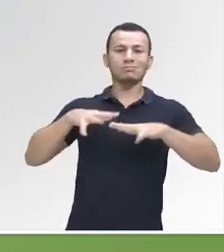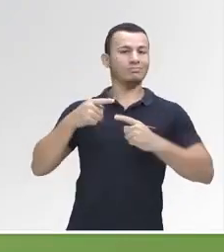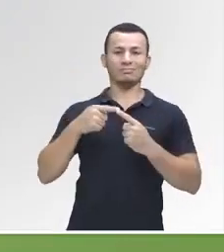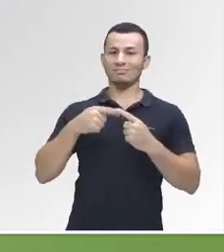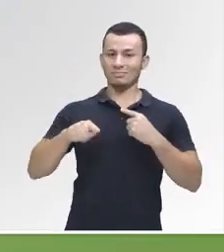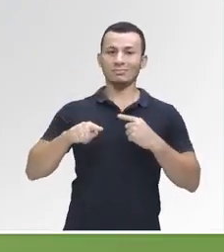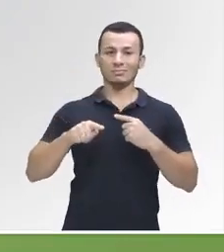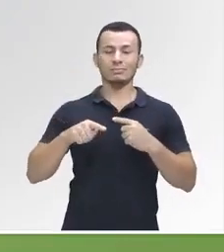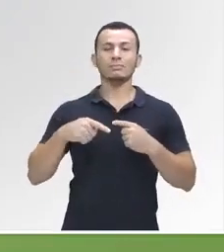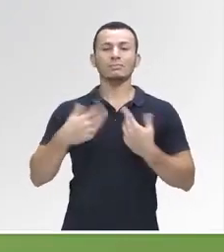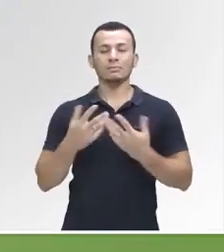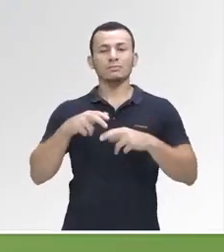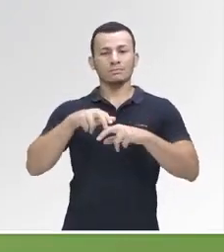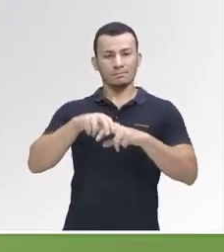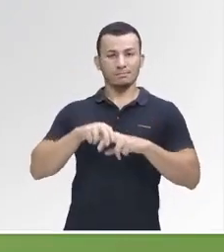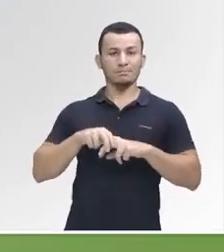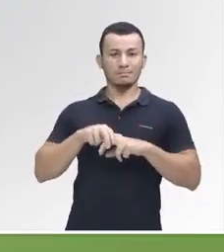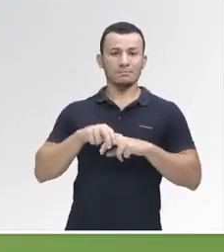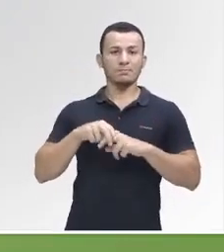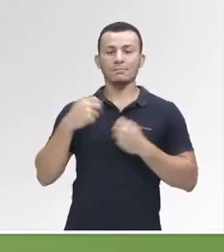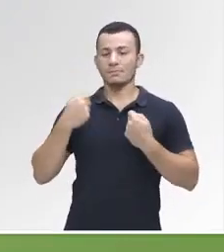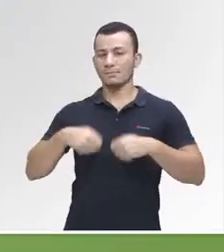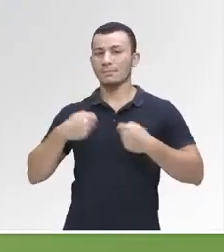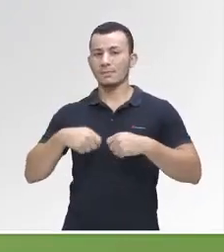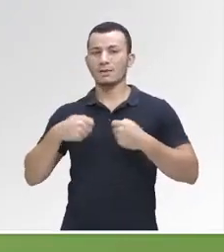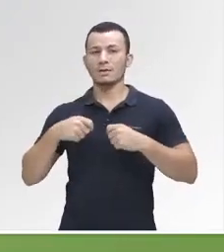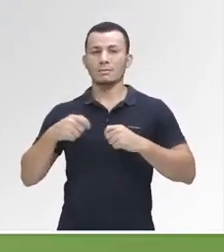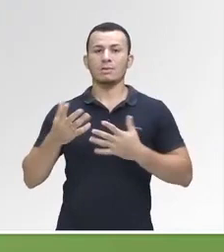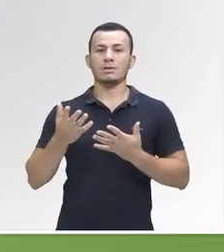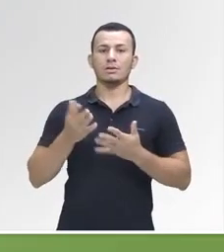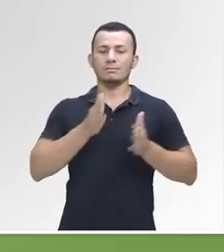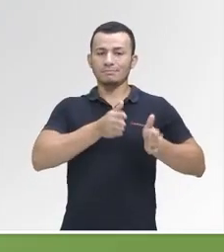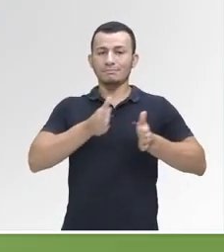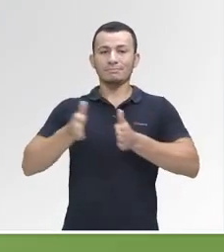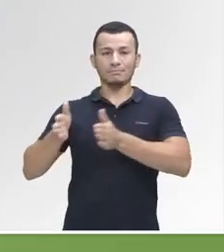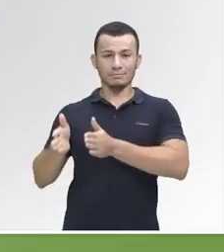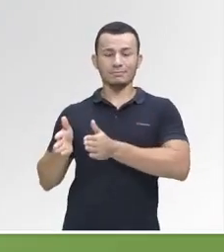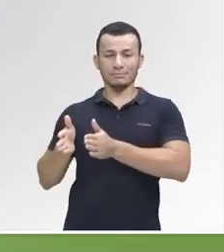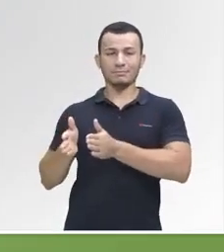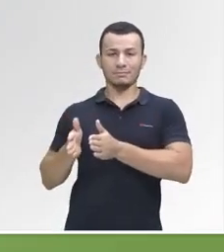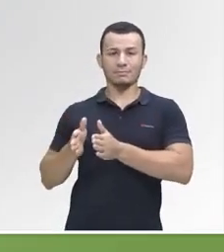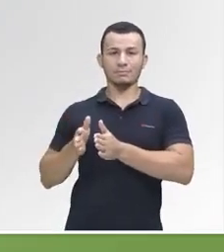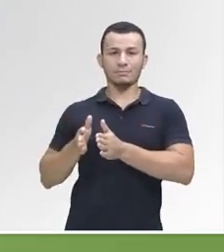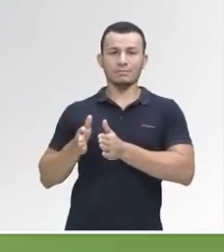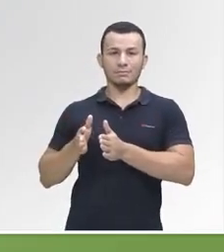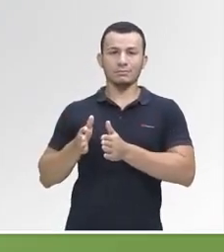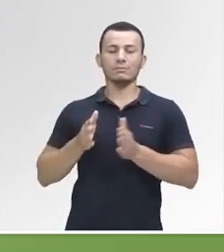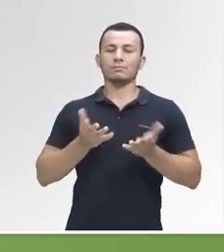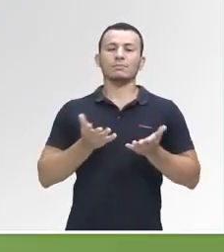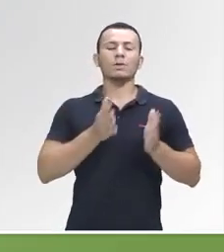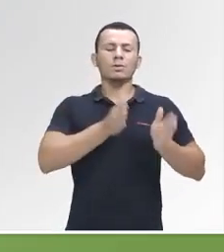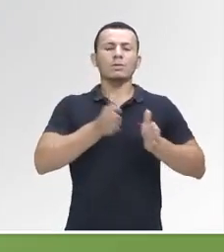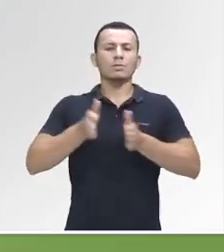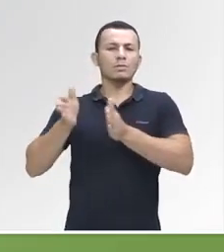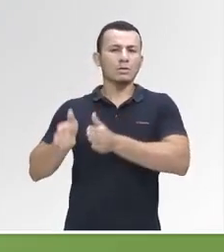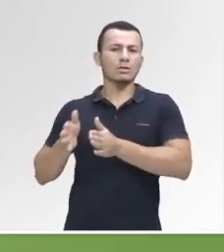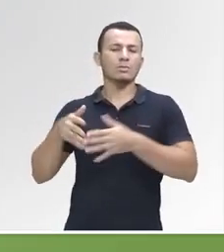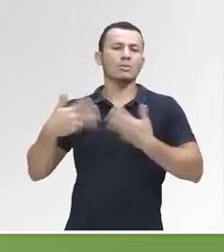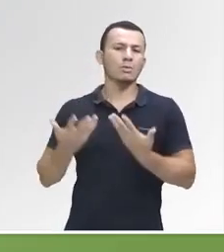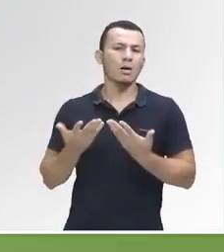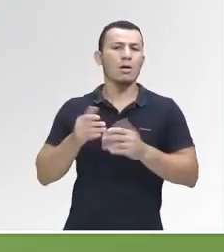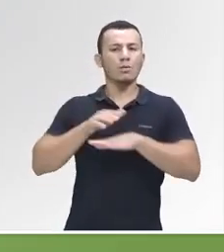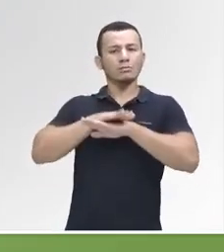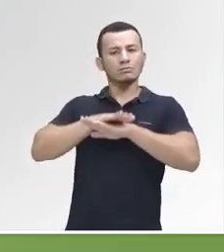conta disso, é necessário que alguns procedimentos sejam feitos, como a